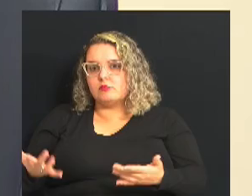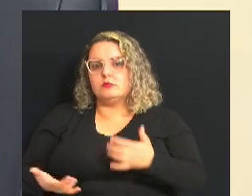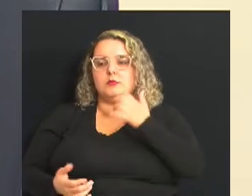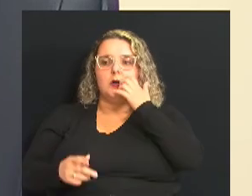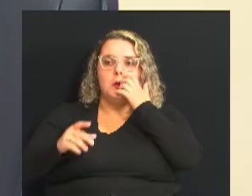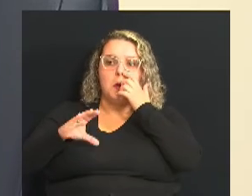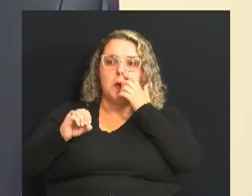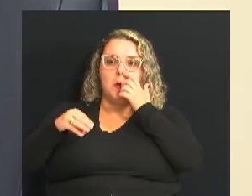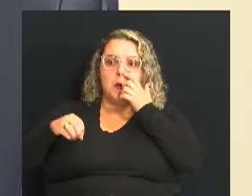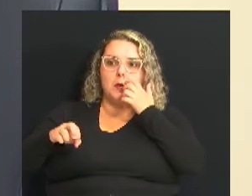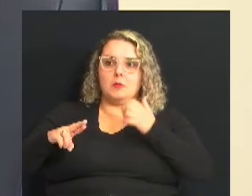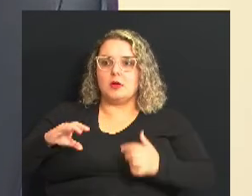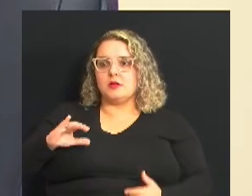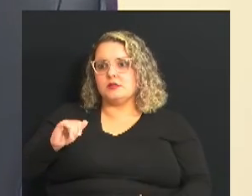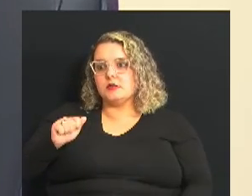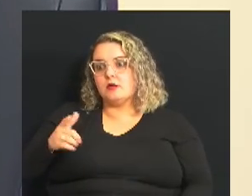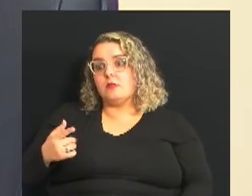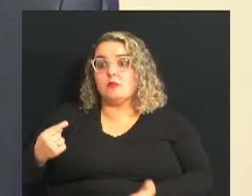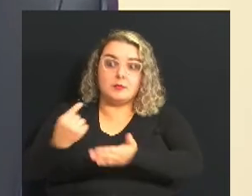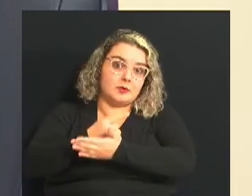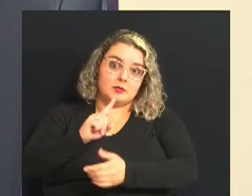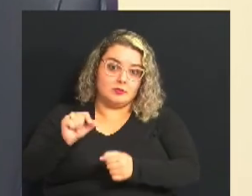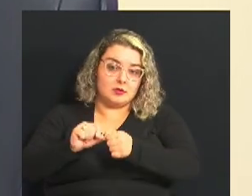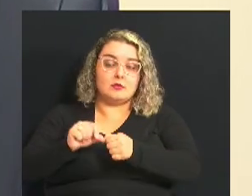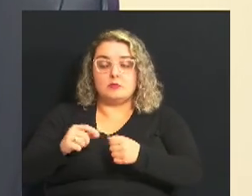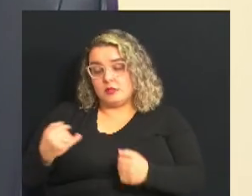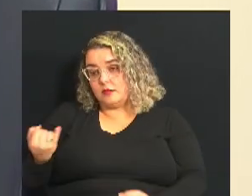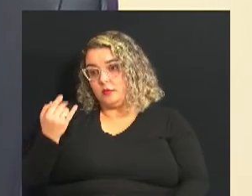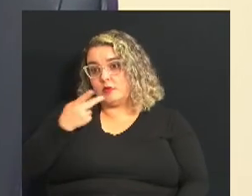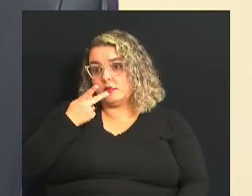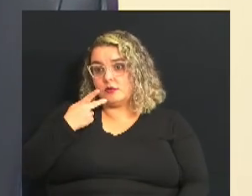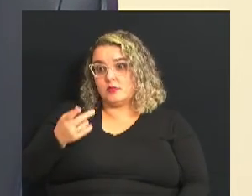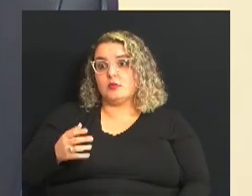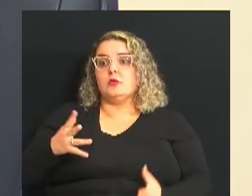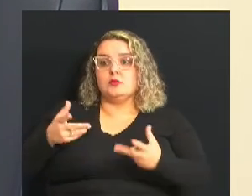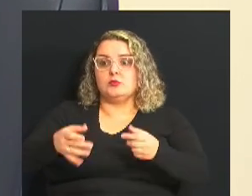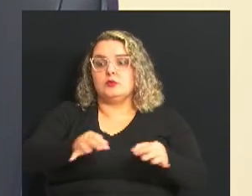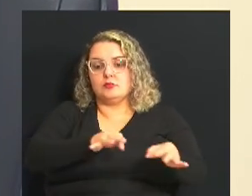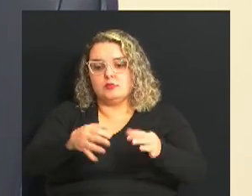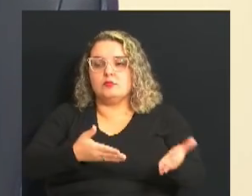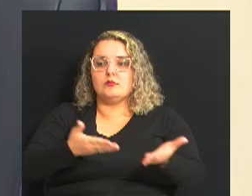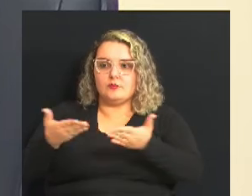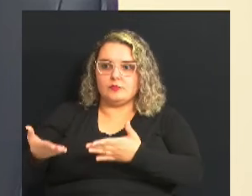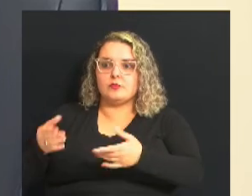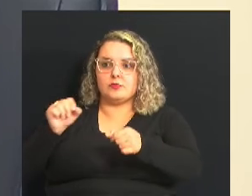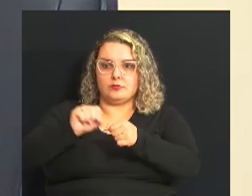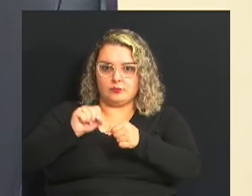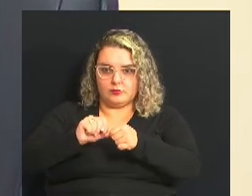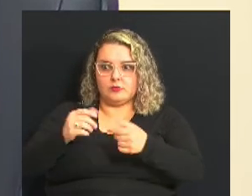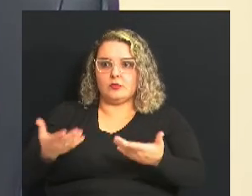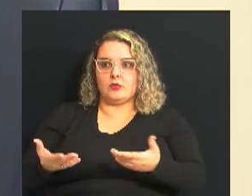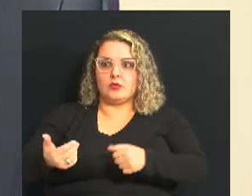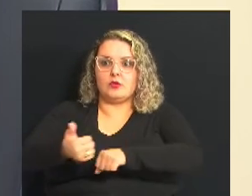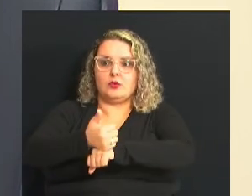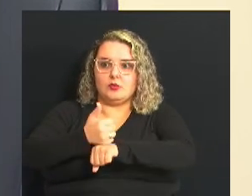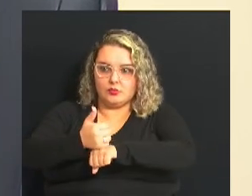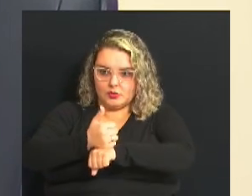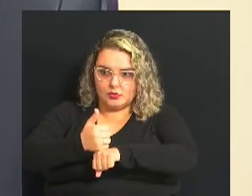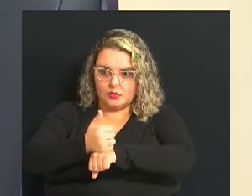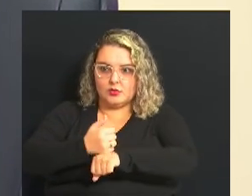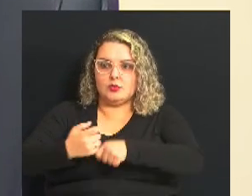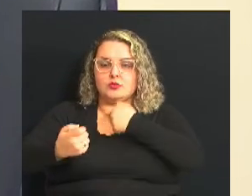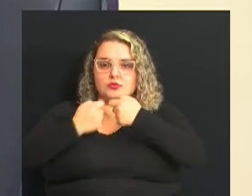foi uma pergunta que foi feita, mas é interessante, toda a apresentação de programas, a ancoragem de programas, ela é feita por profissionais